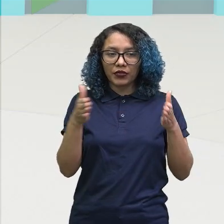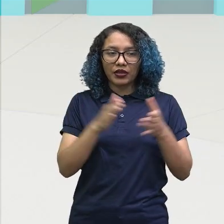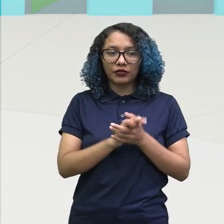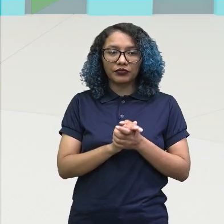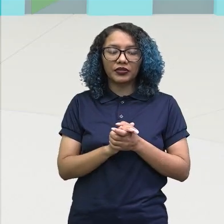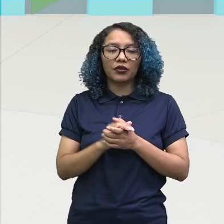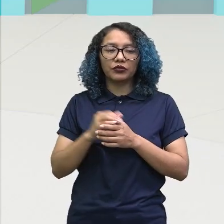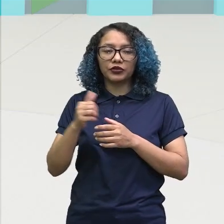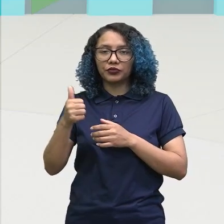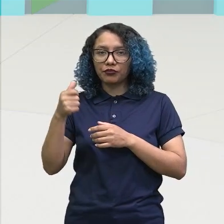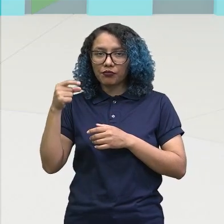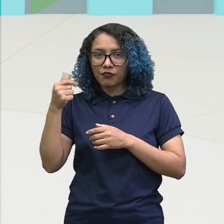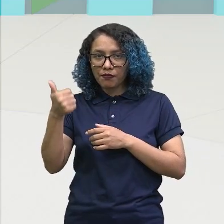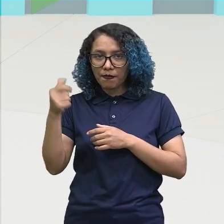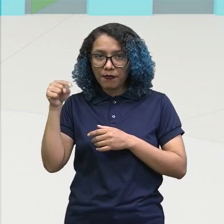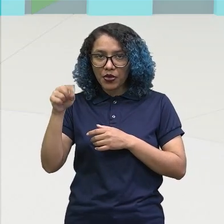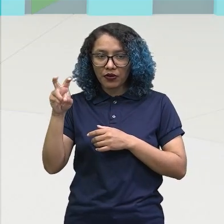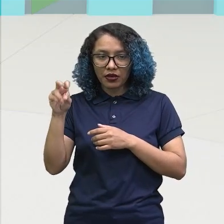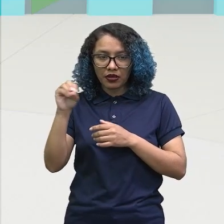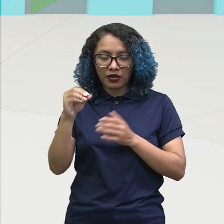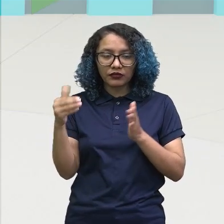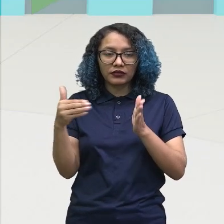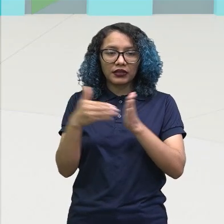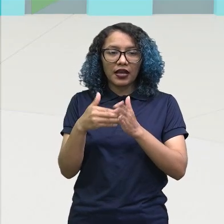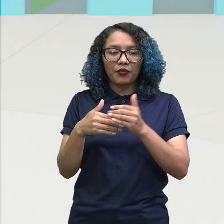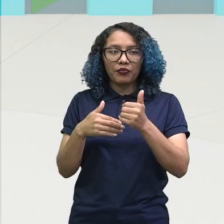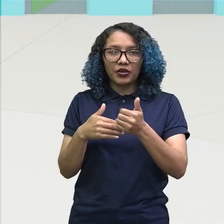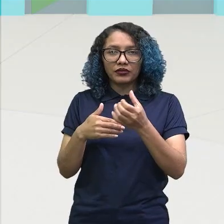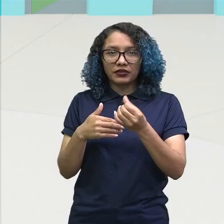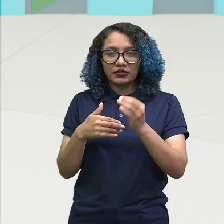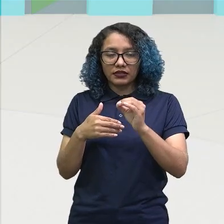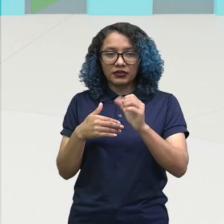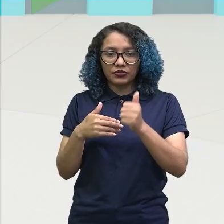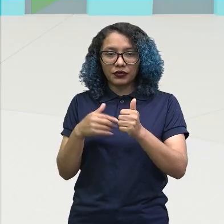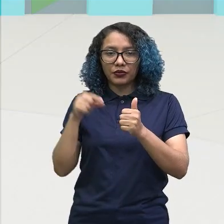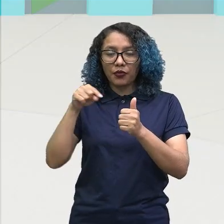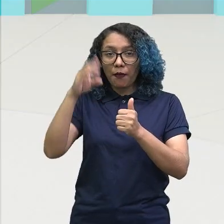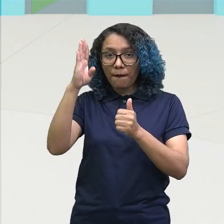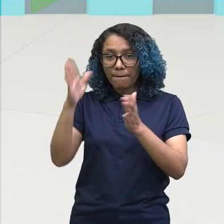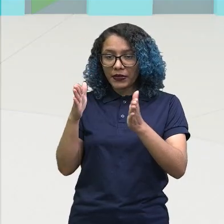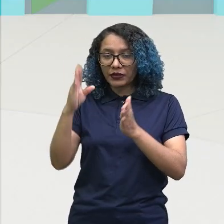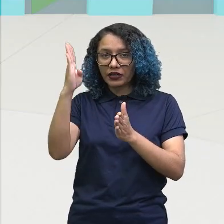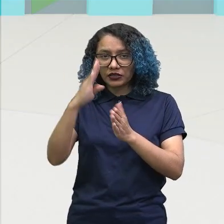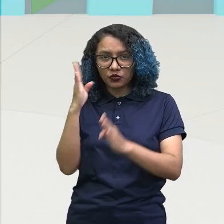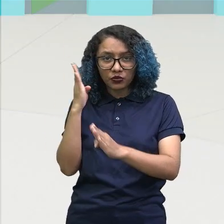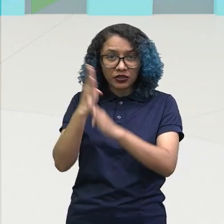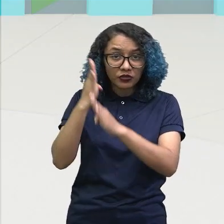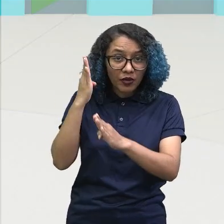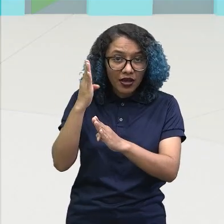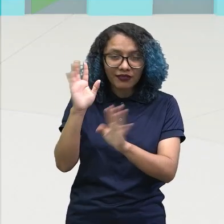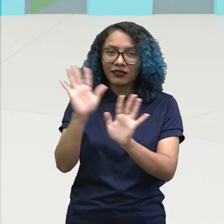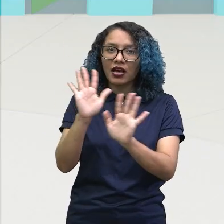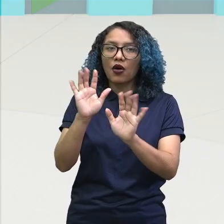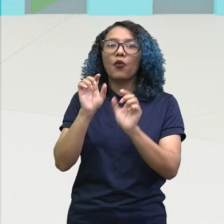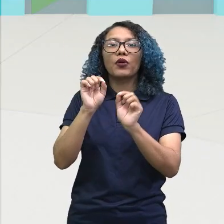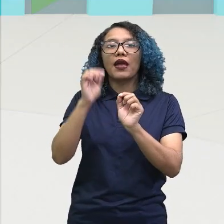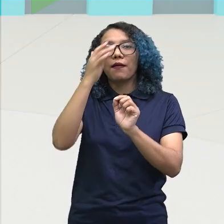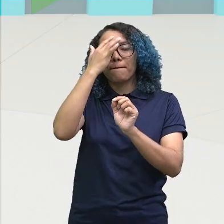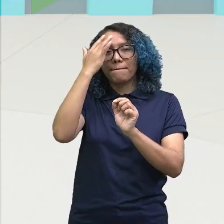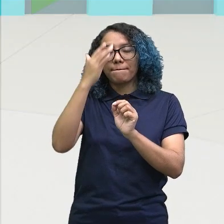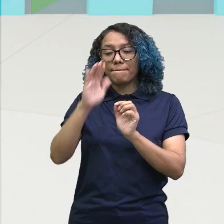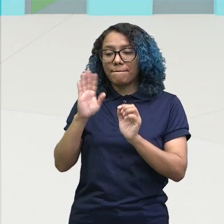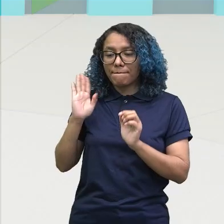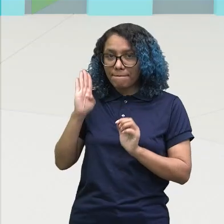até 1601, quando o Brasil não foi descoberto, você ia falar isso, não é? O Brasil foi invadido, gente, essa